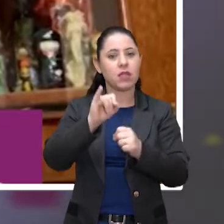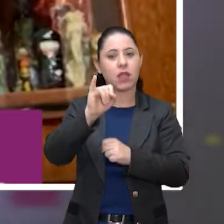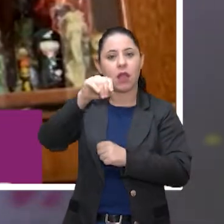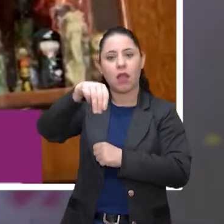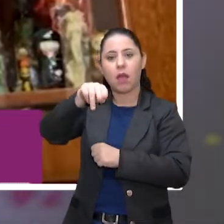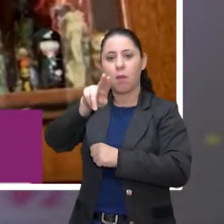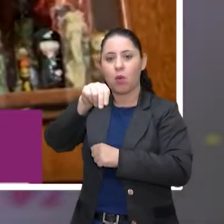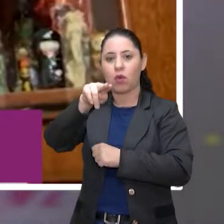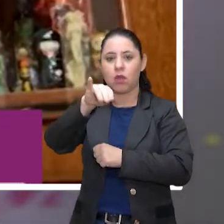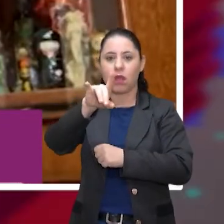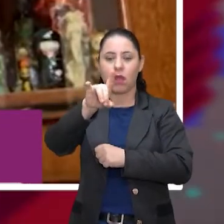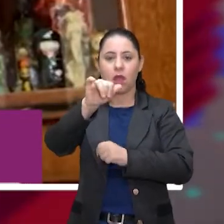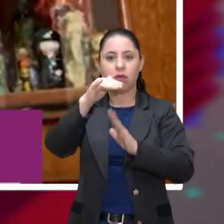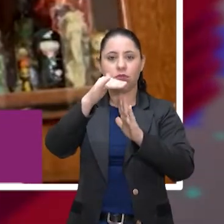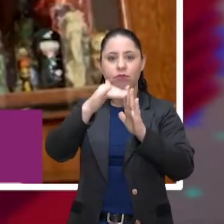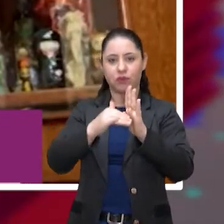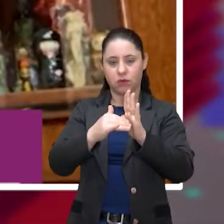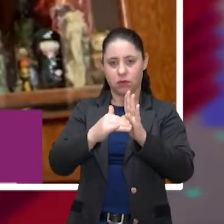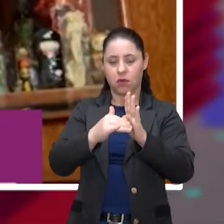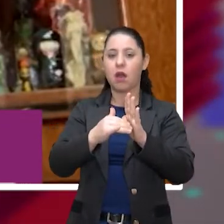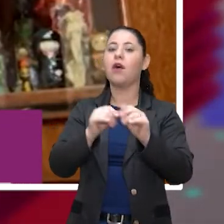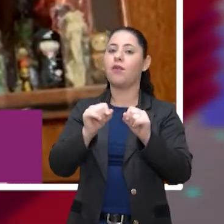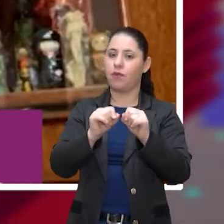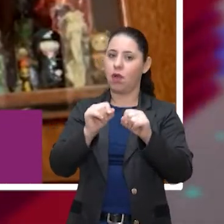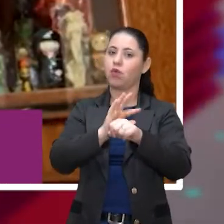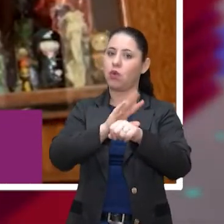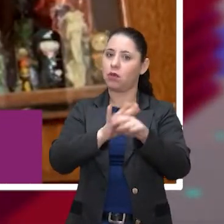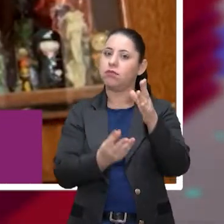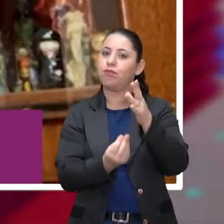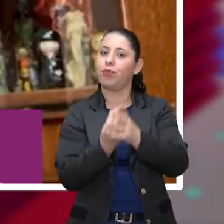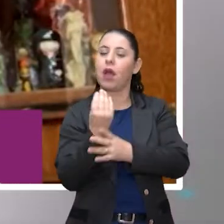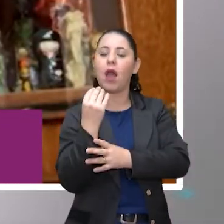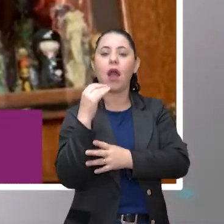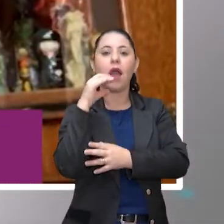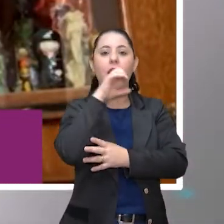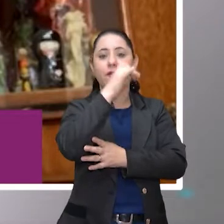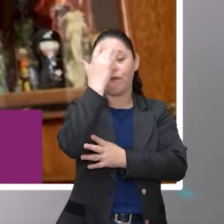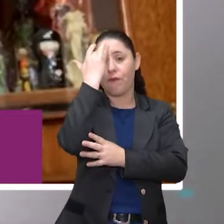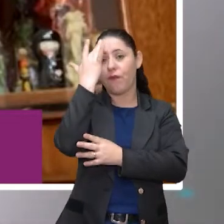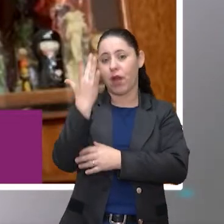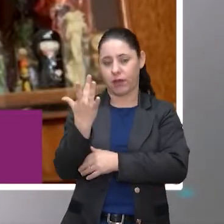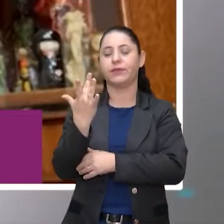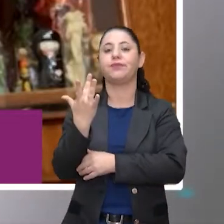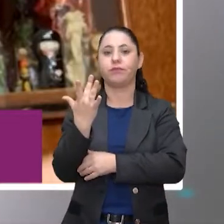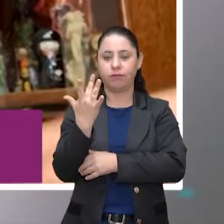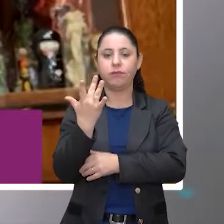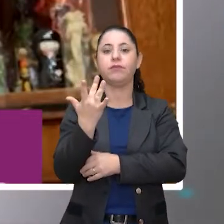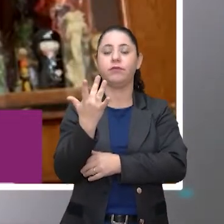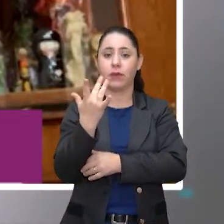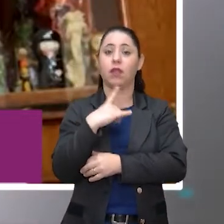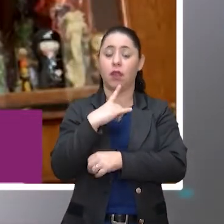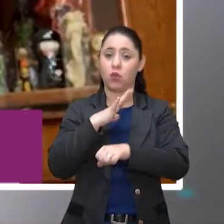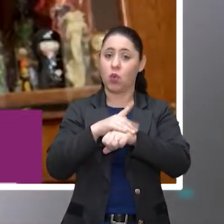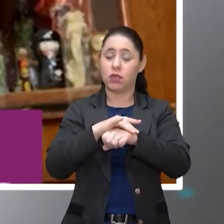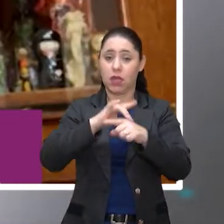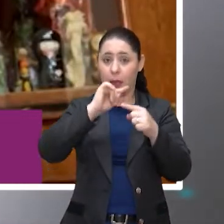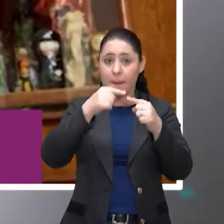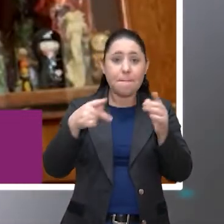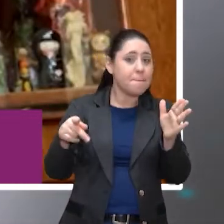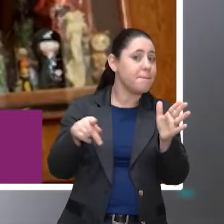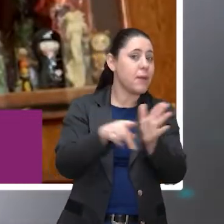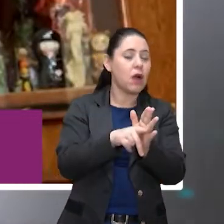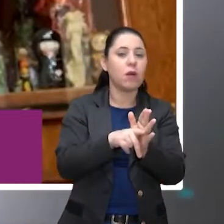imunidade, as doenças são mais predisponentes, e tem doenças que são específicas, né? Mais no